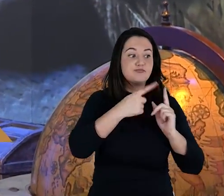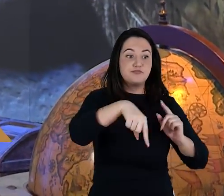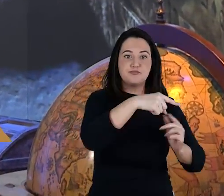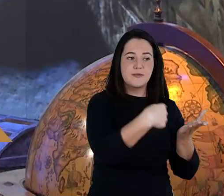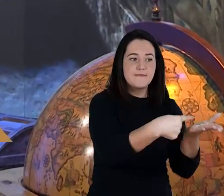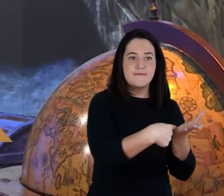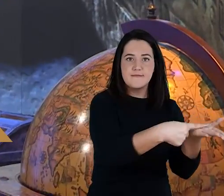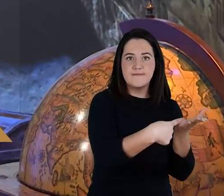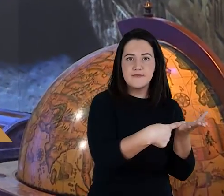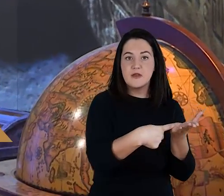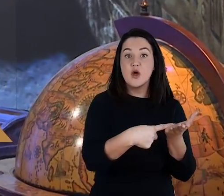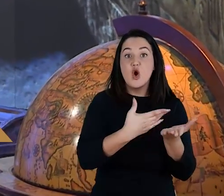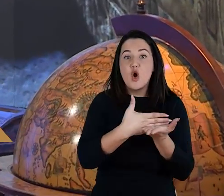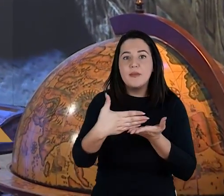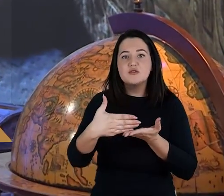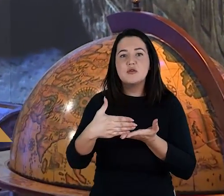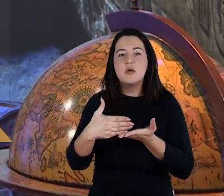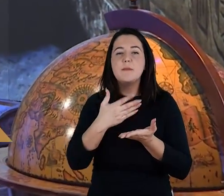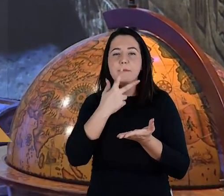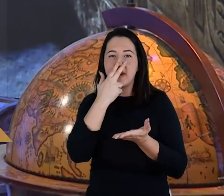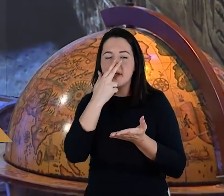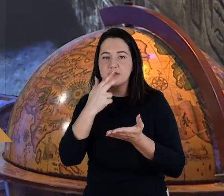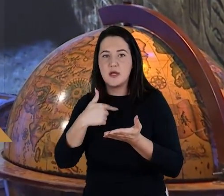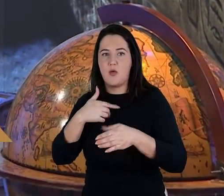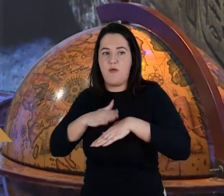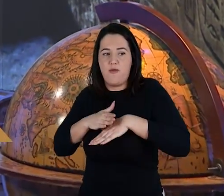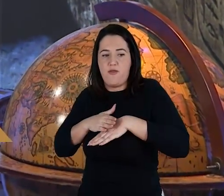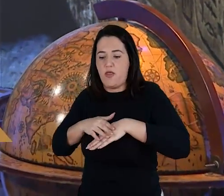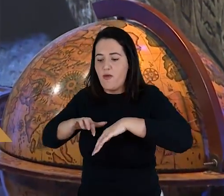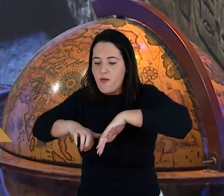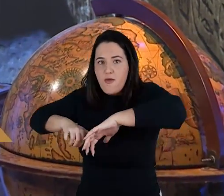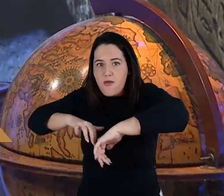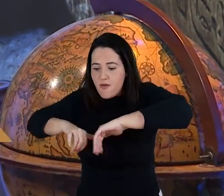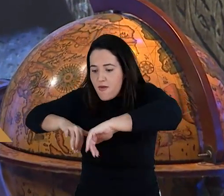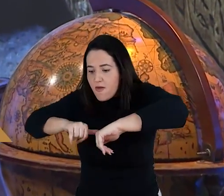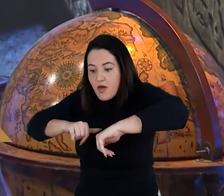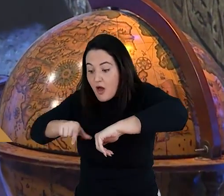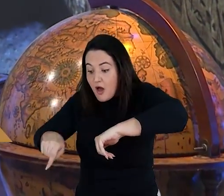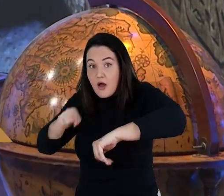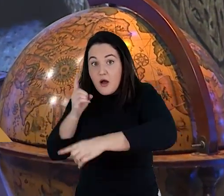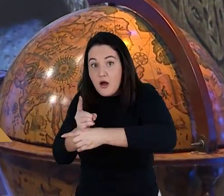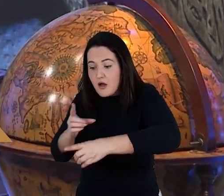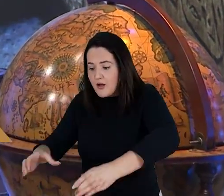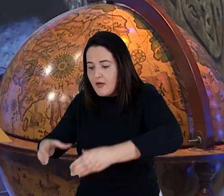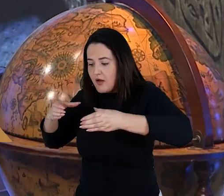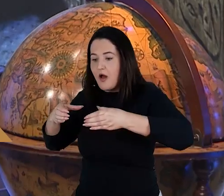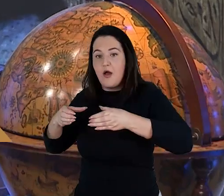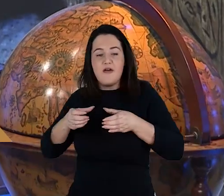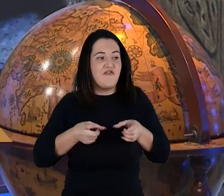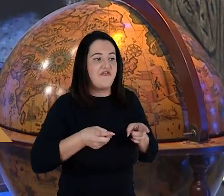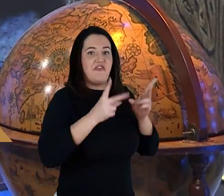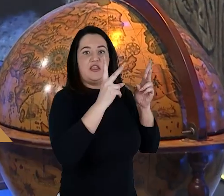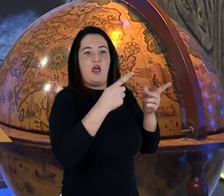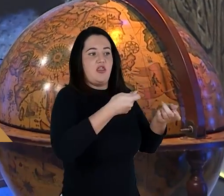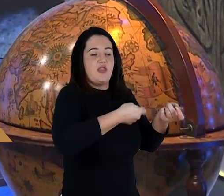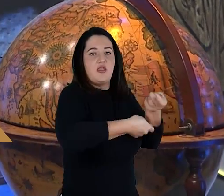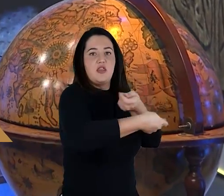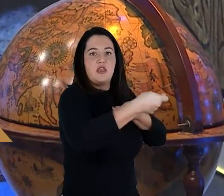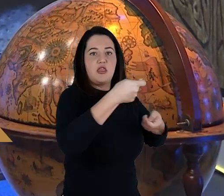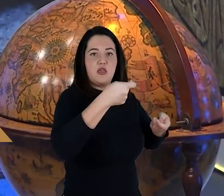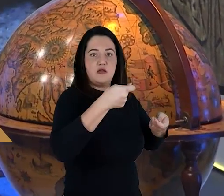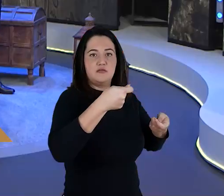aqui. Várias escavações clandestinas no local começaram a pegar tabletes e vendê-los no mercado negro de